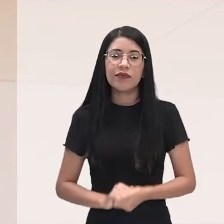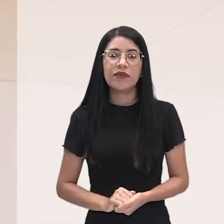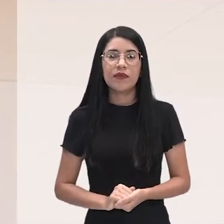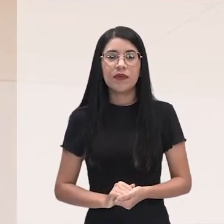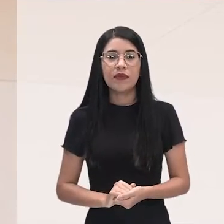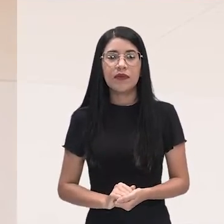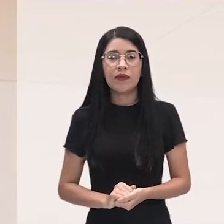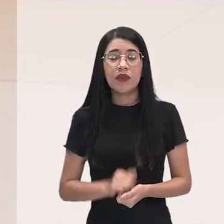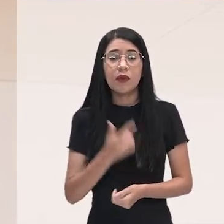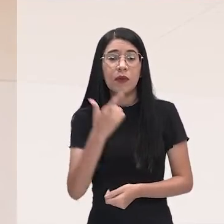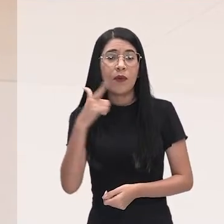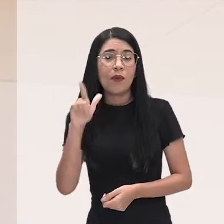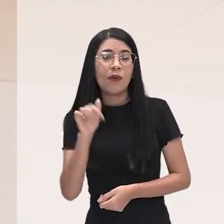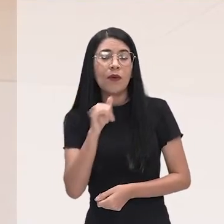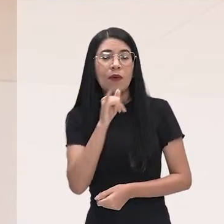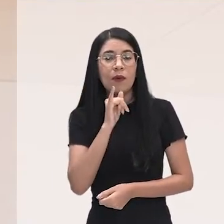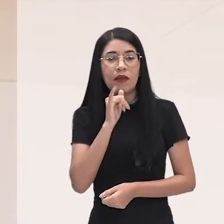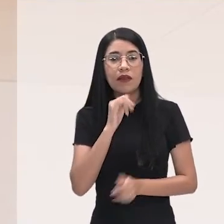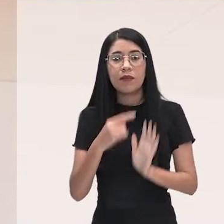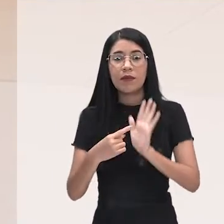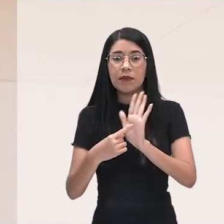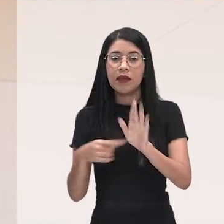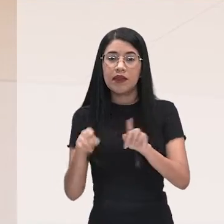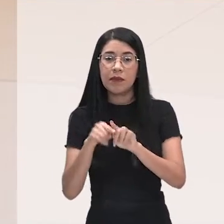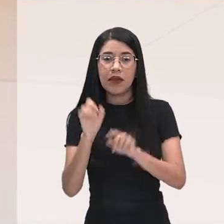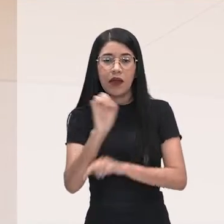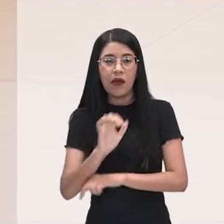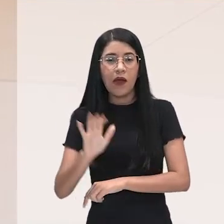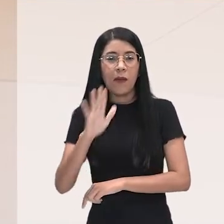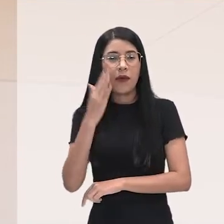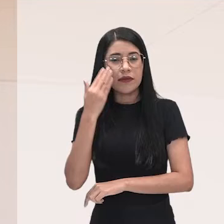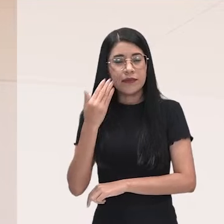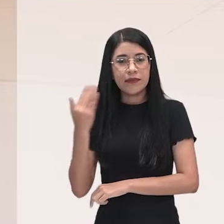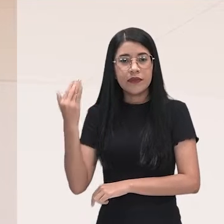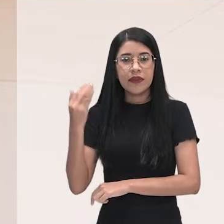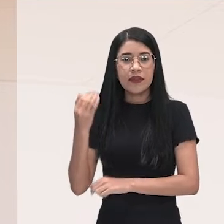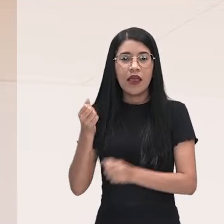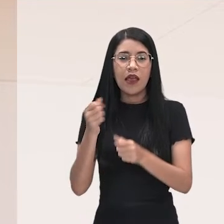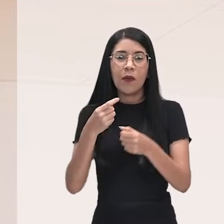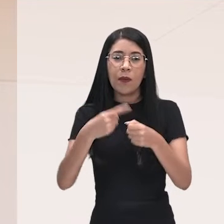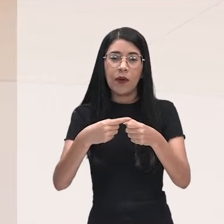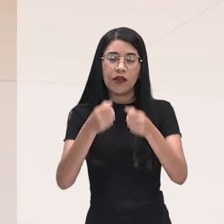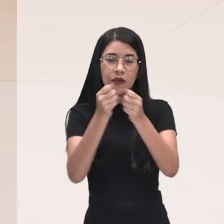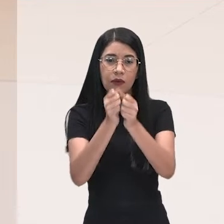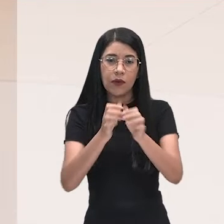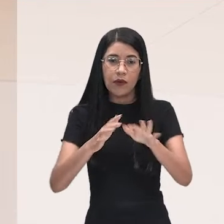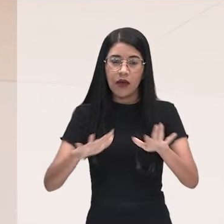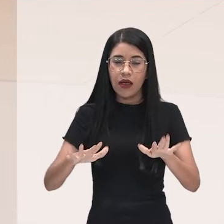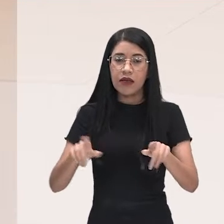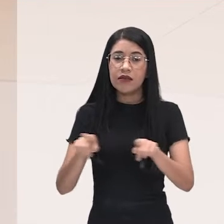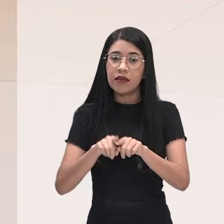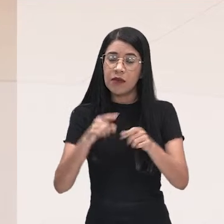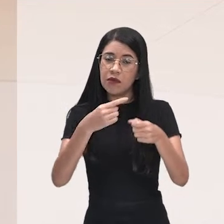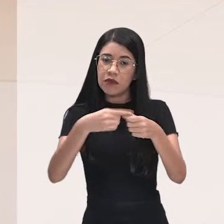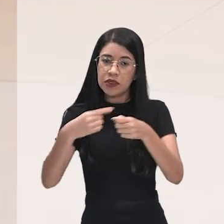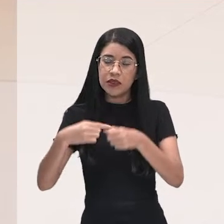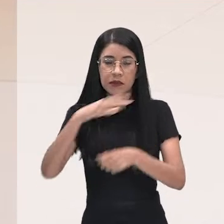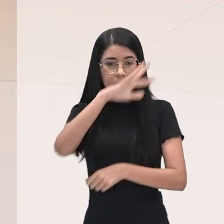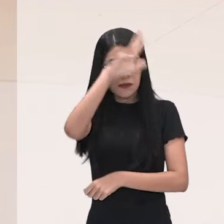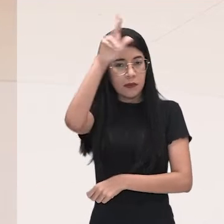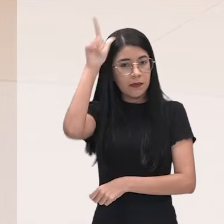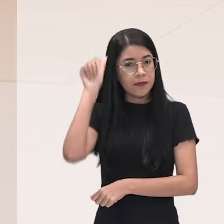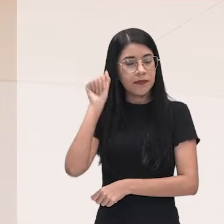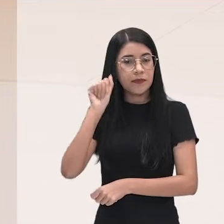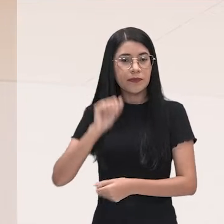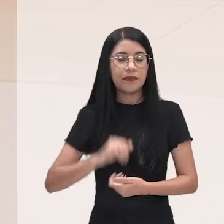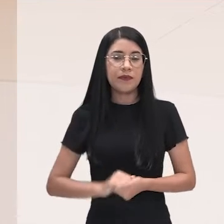um outro exemplo que a gente vai tratar aqui, que é de São Gabriel da Cachoeira, um importante município aqui do estado do Amazonas,